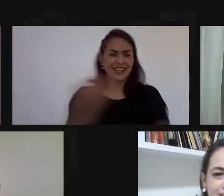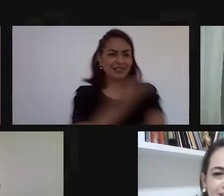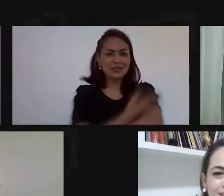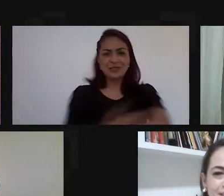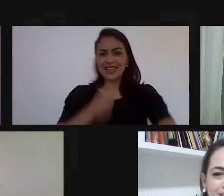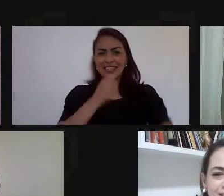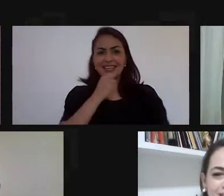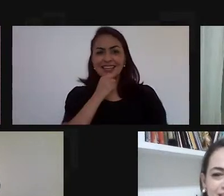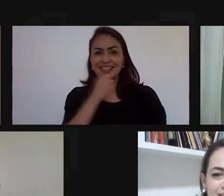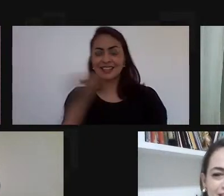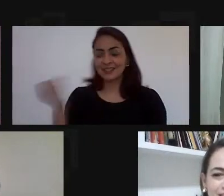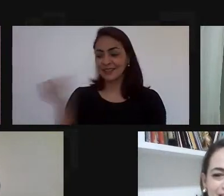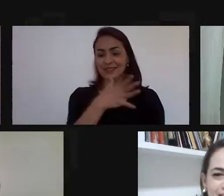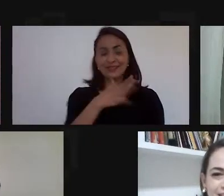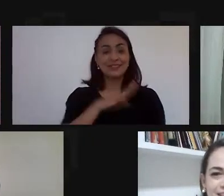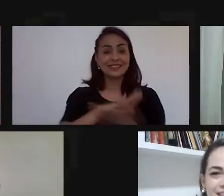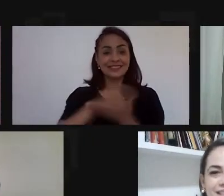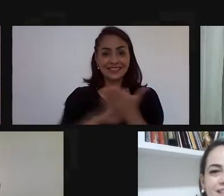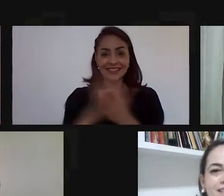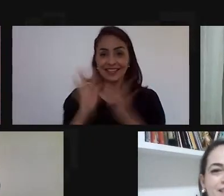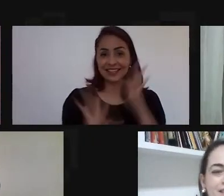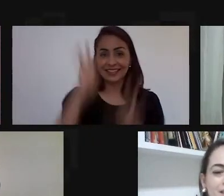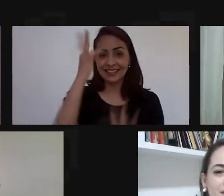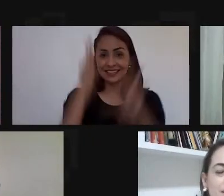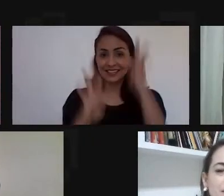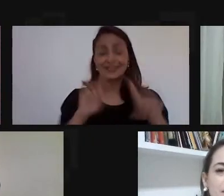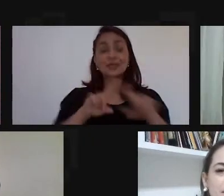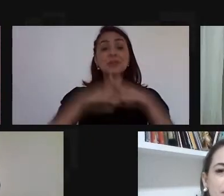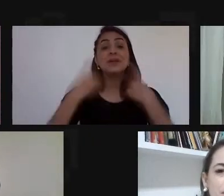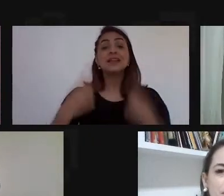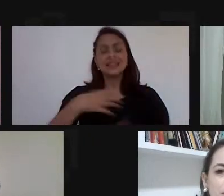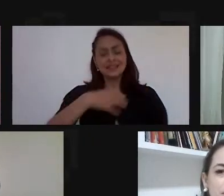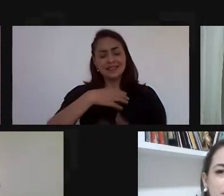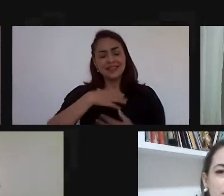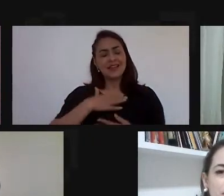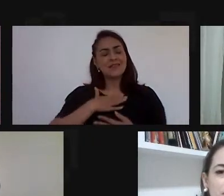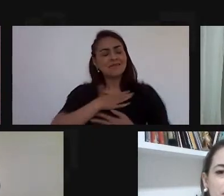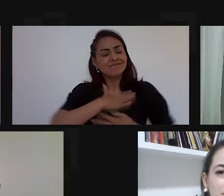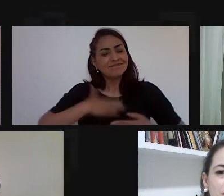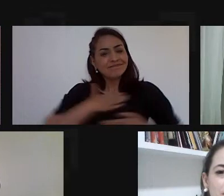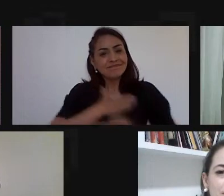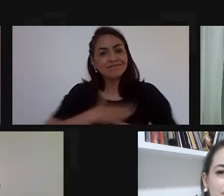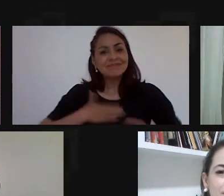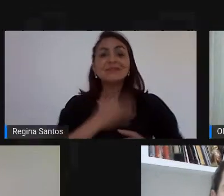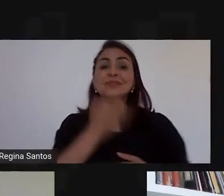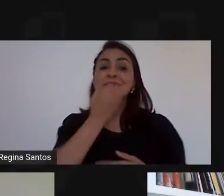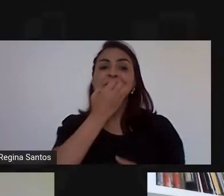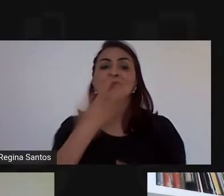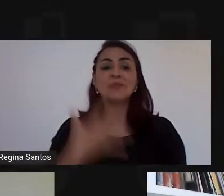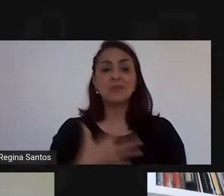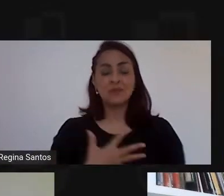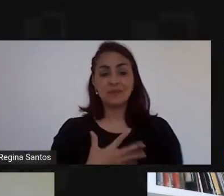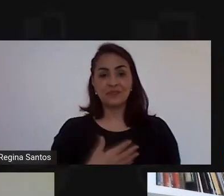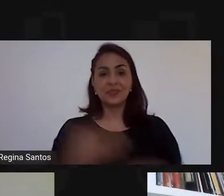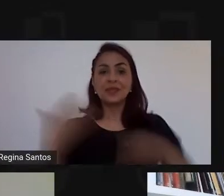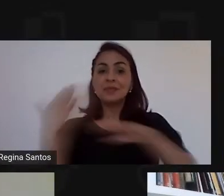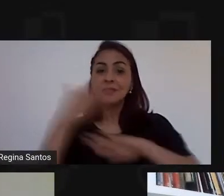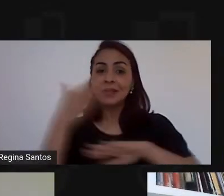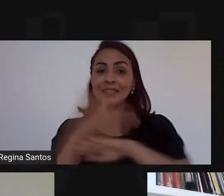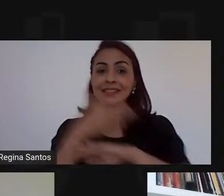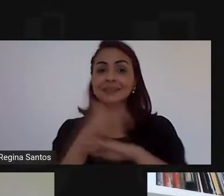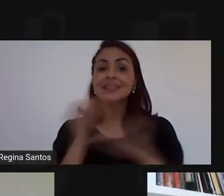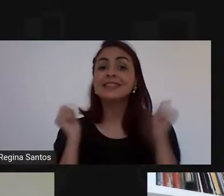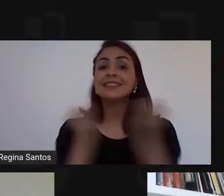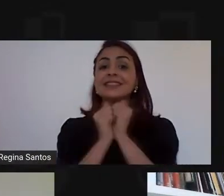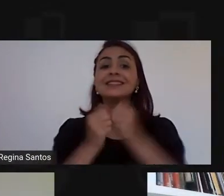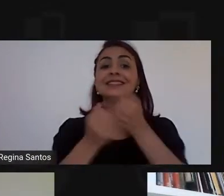foi uma honra muito grande participar com vocês, né, desse momento histórico aqui da universidade, pelo cinquentenário